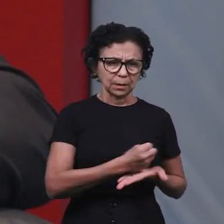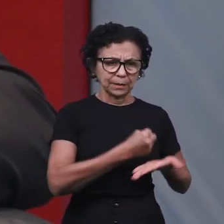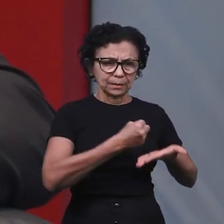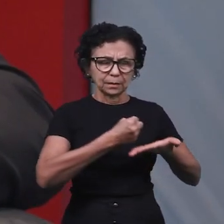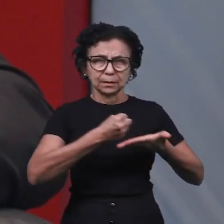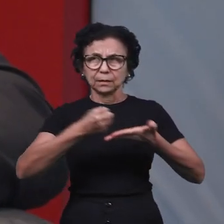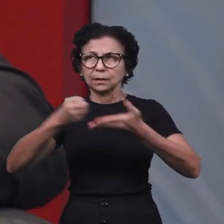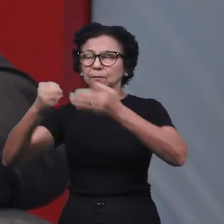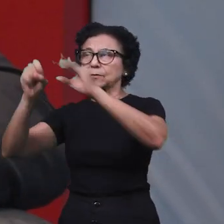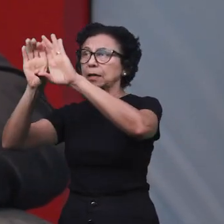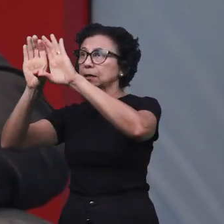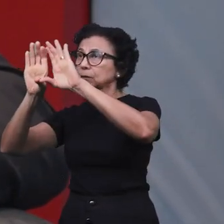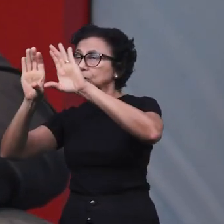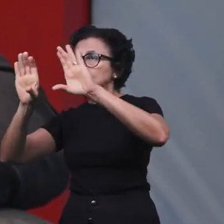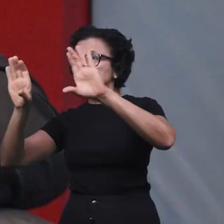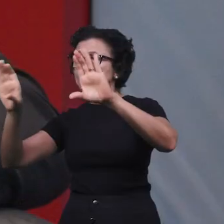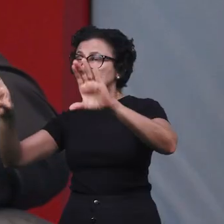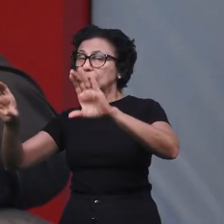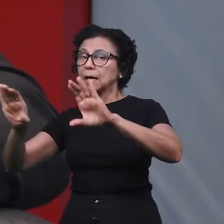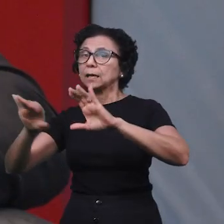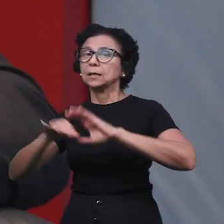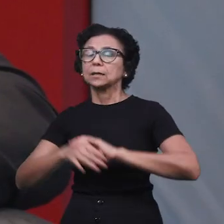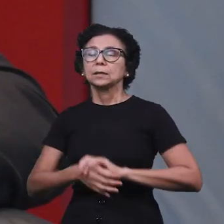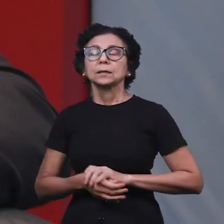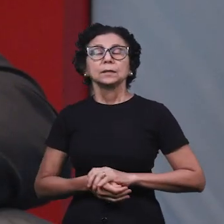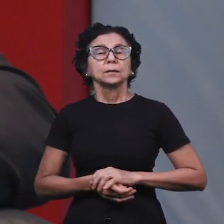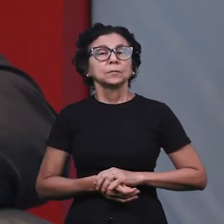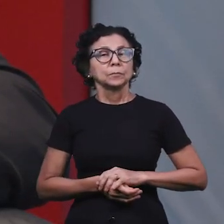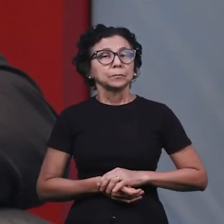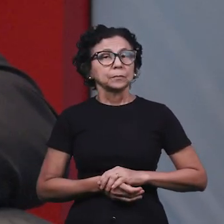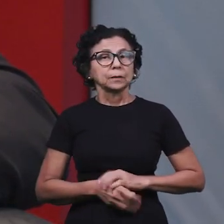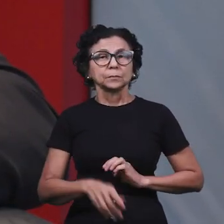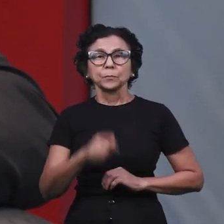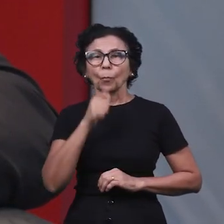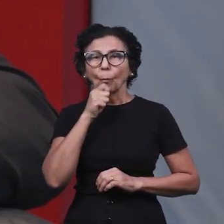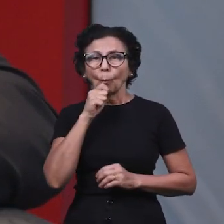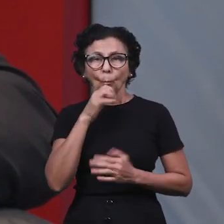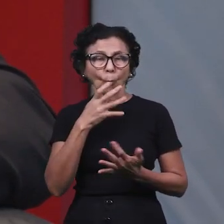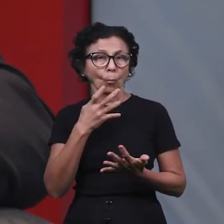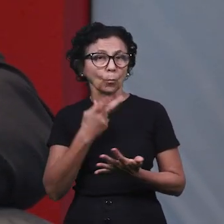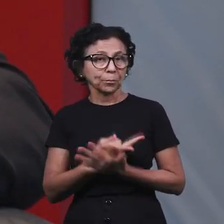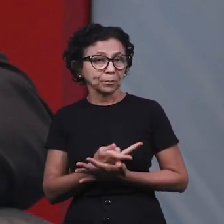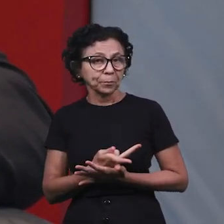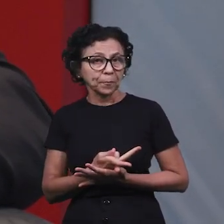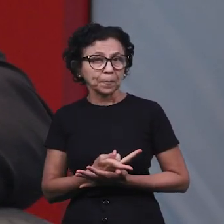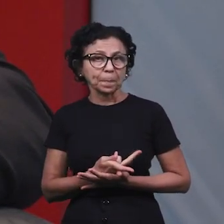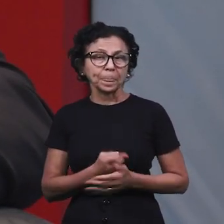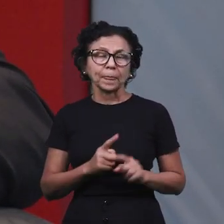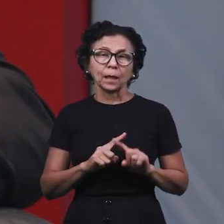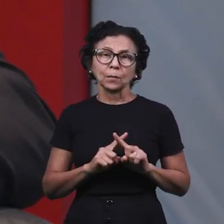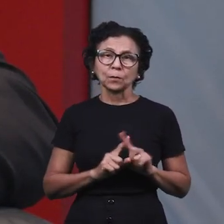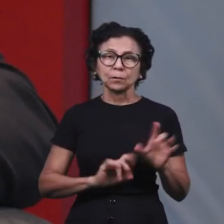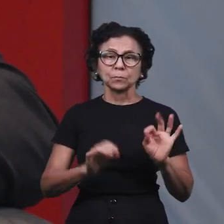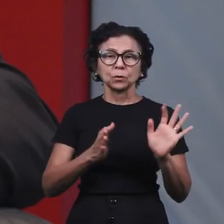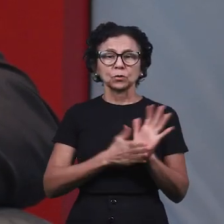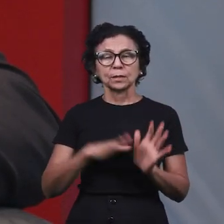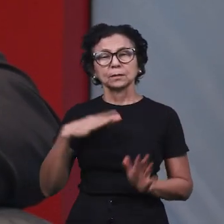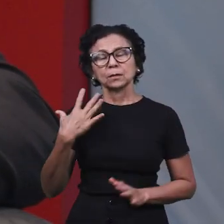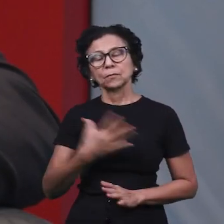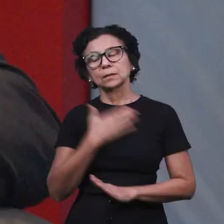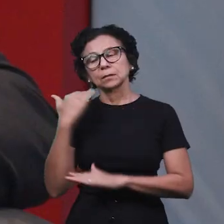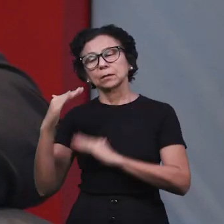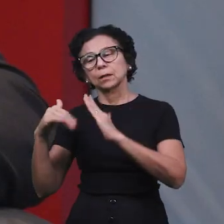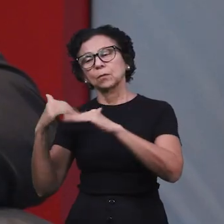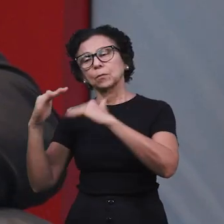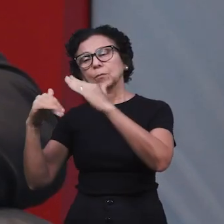céu, enquanto o arrebatamento não acontece, este projeto de salvação ele tem uma sequência